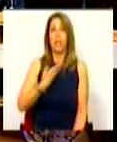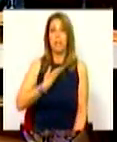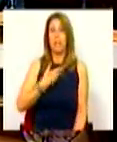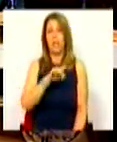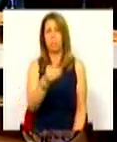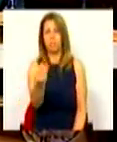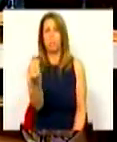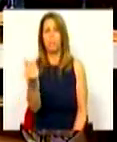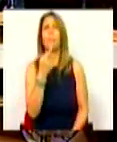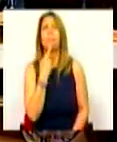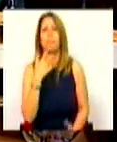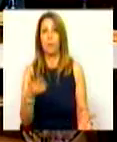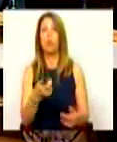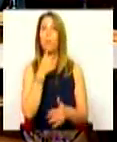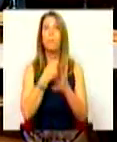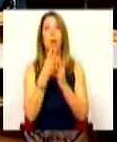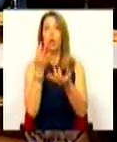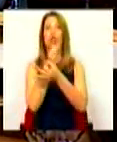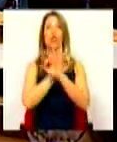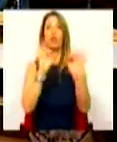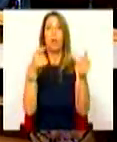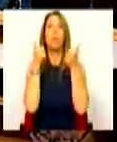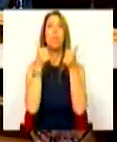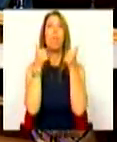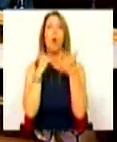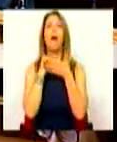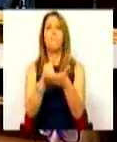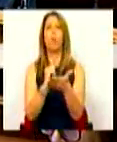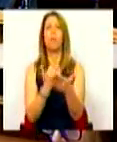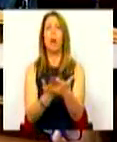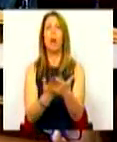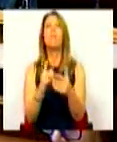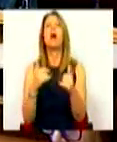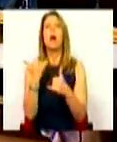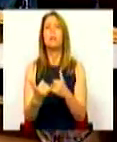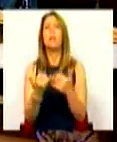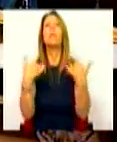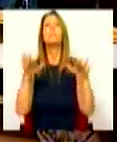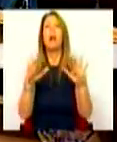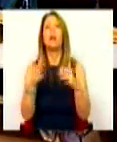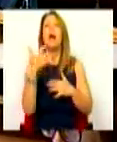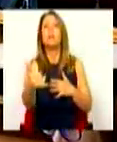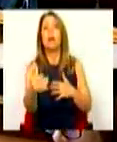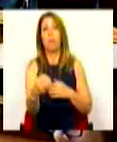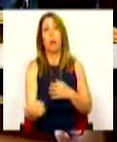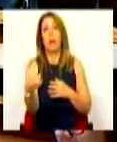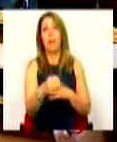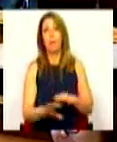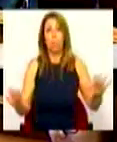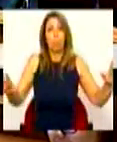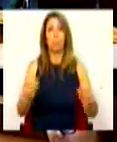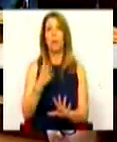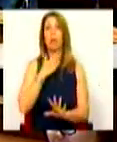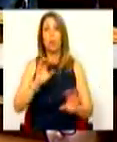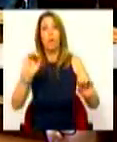é excelente, a medida é muito boa, apoiam a medida, mas, e depois do mas, não vem nada. Não vem nada de razoável, nem vem